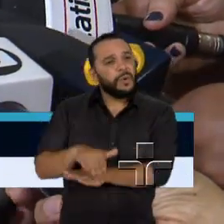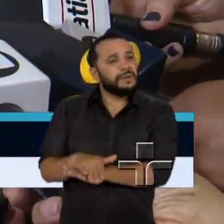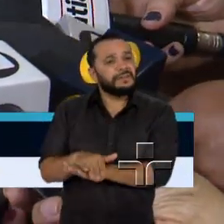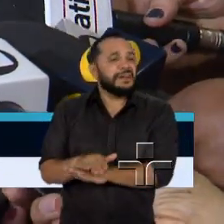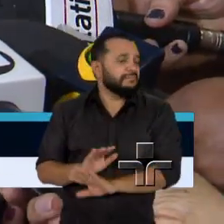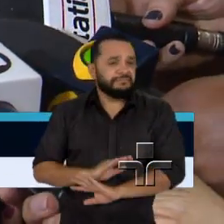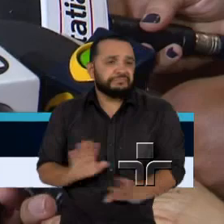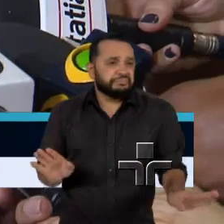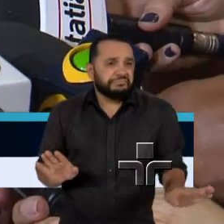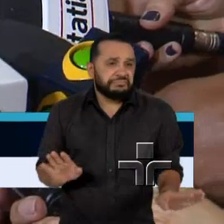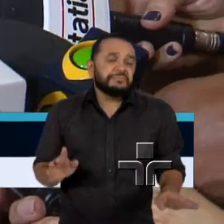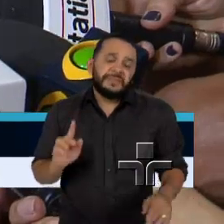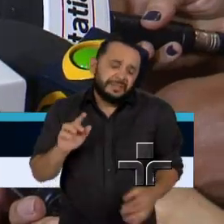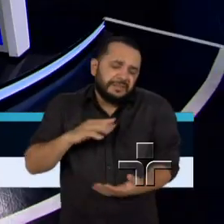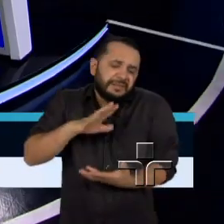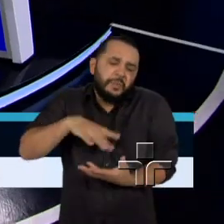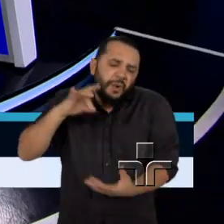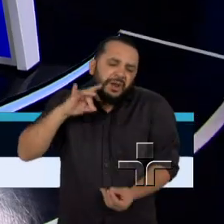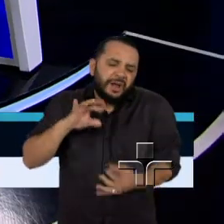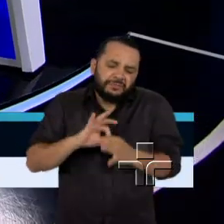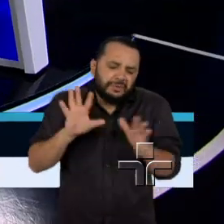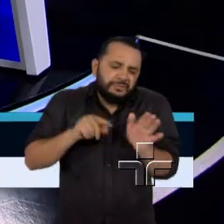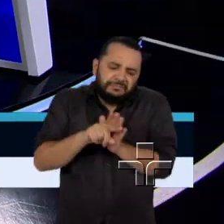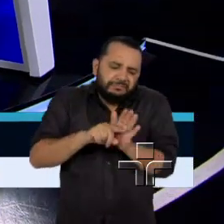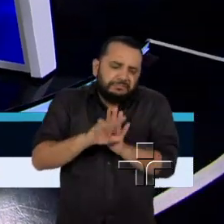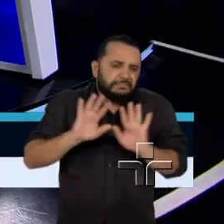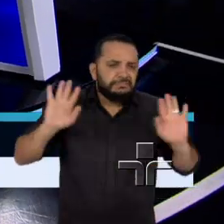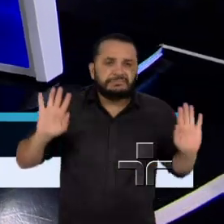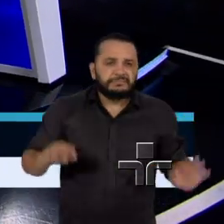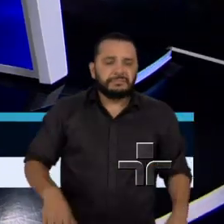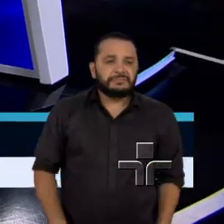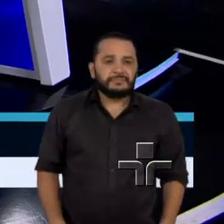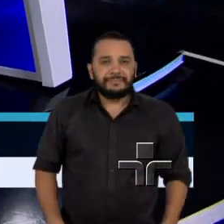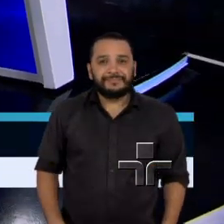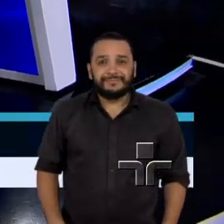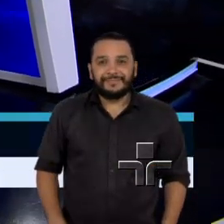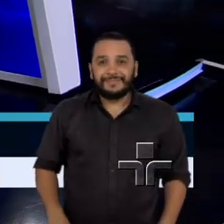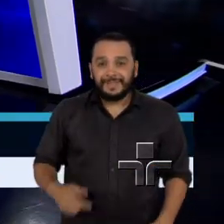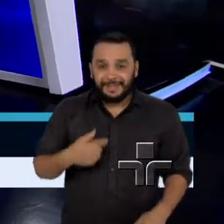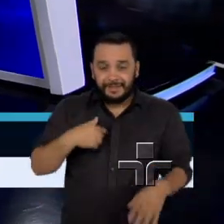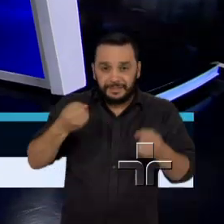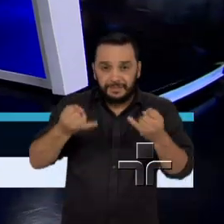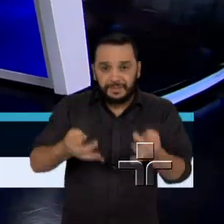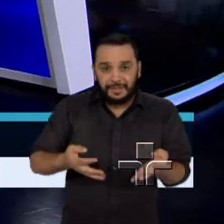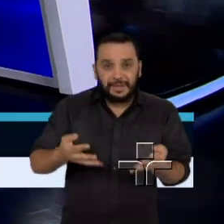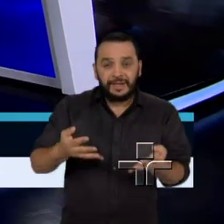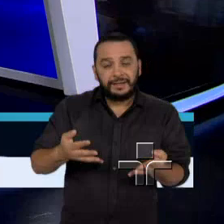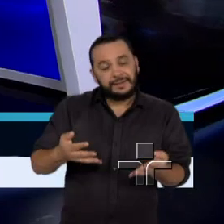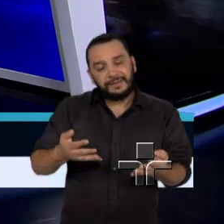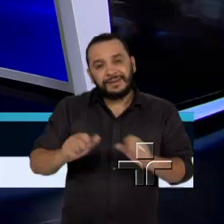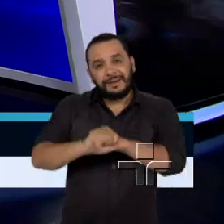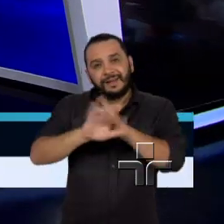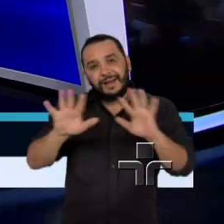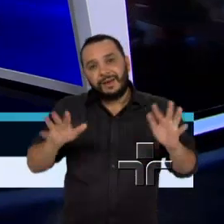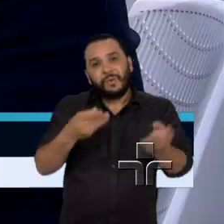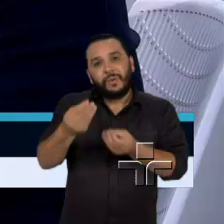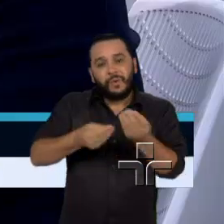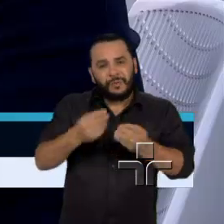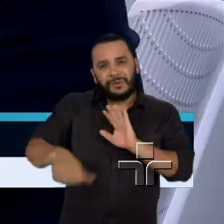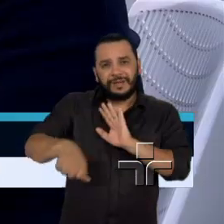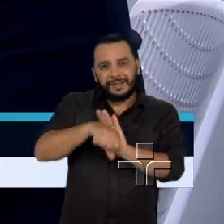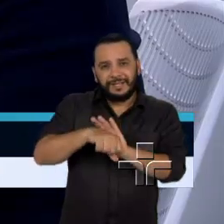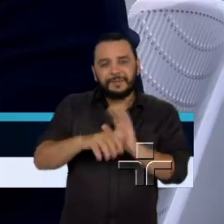é o arquivamento. Mas é democrático. Senes, eu queria explicar melhor para o nosso telespectador como se dá esse crime de